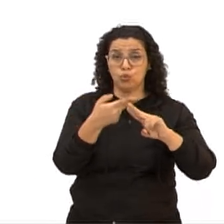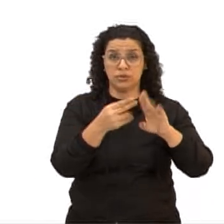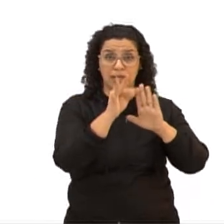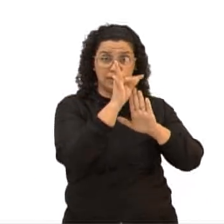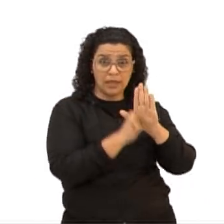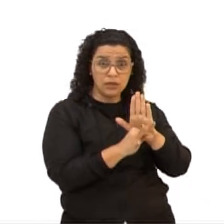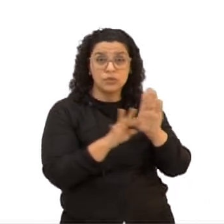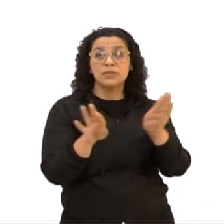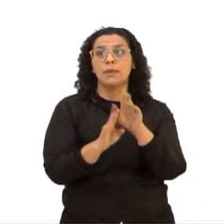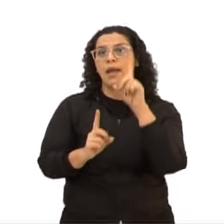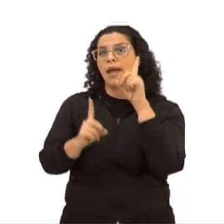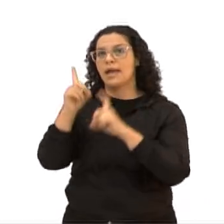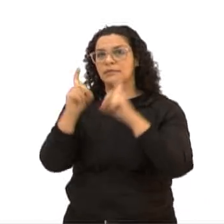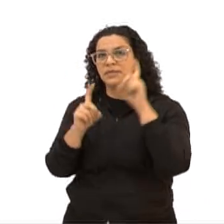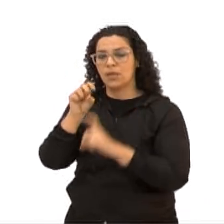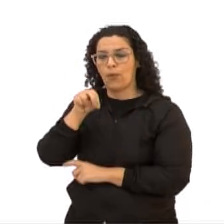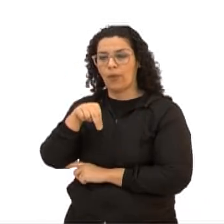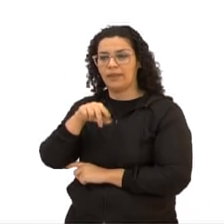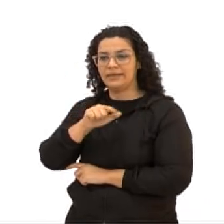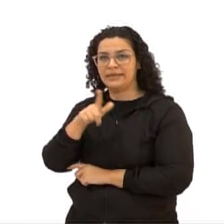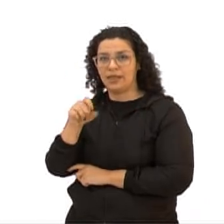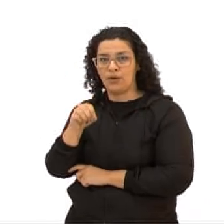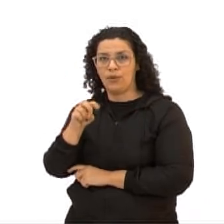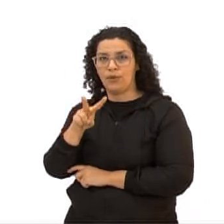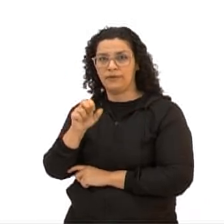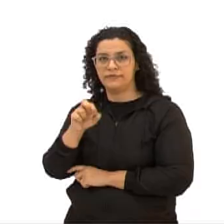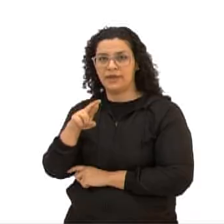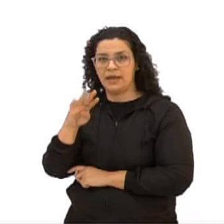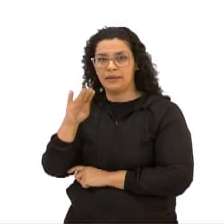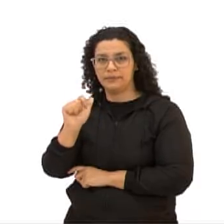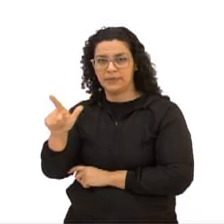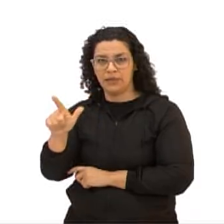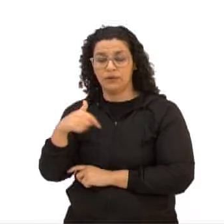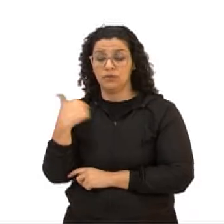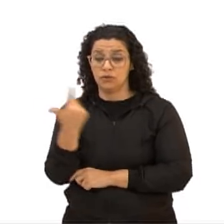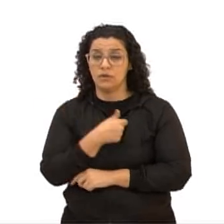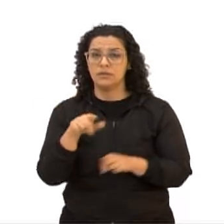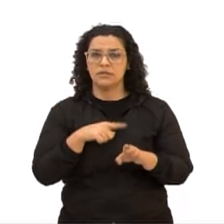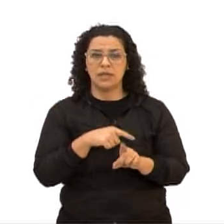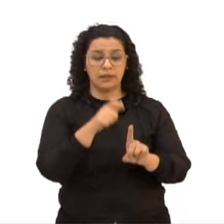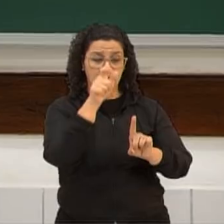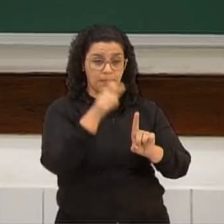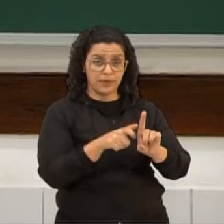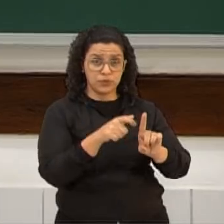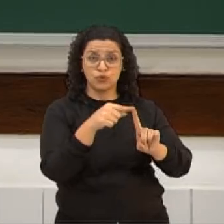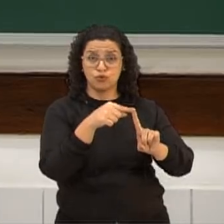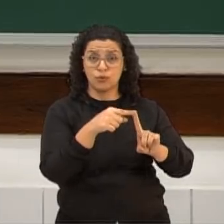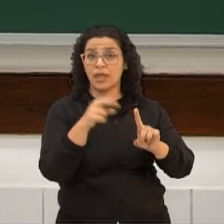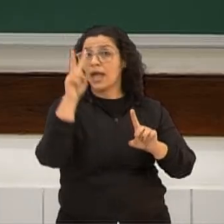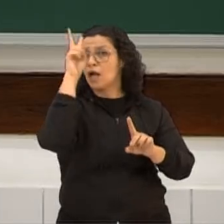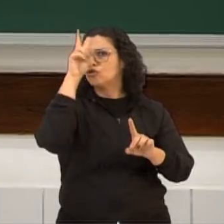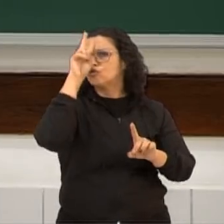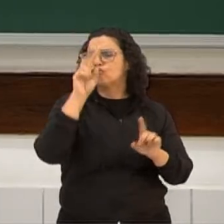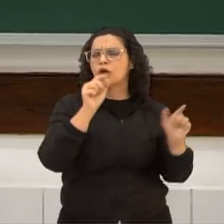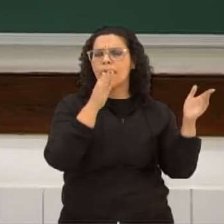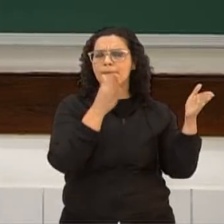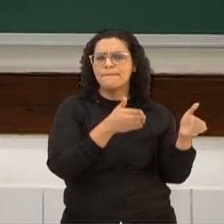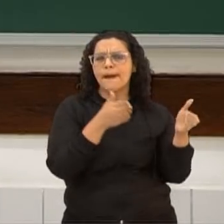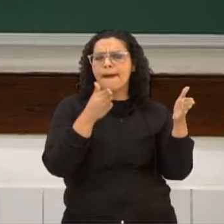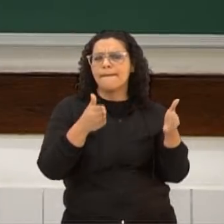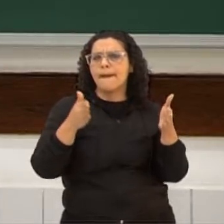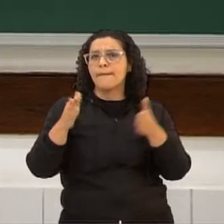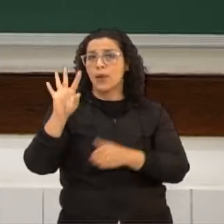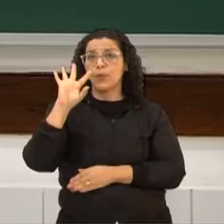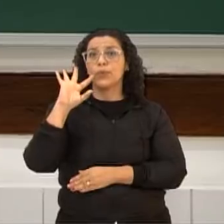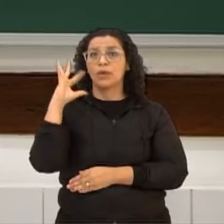verbais. Olha só, então, numa história em quadrinho, nós temos os personagens. Então, nós temos o enredo, que vai ser o que está acontecendo ali,